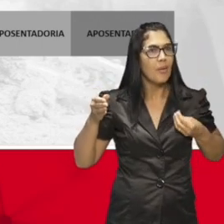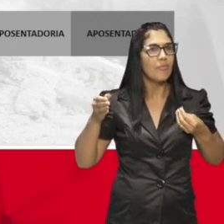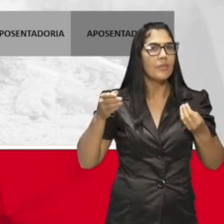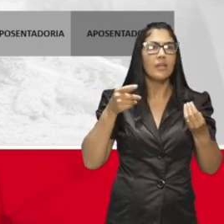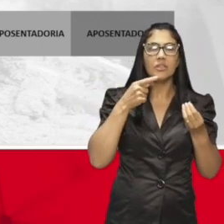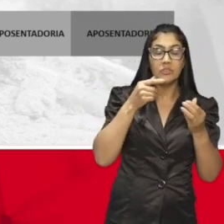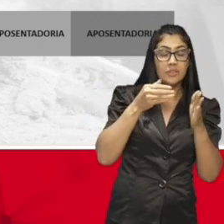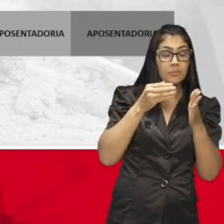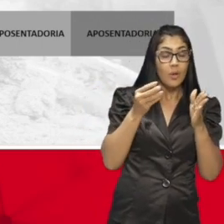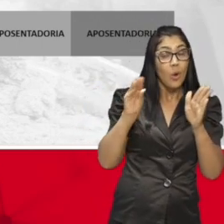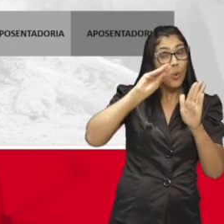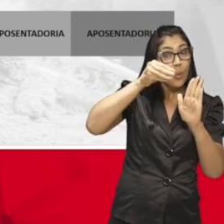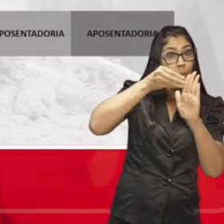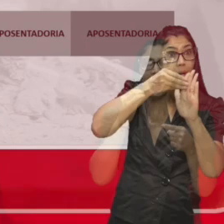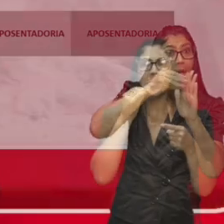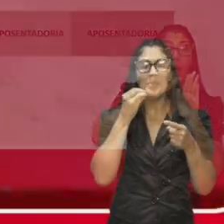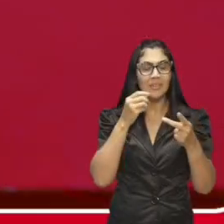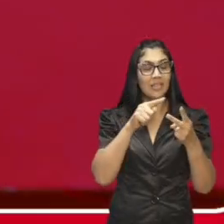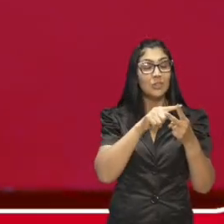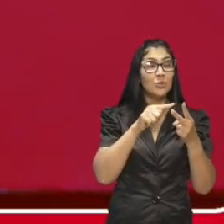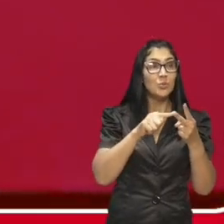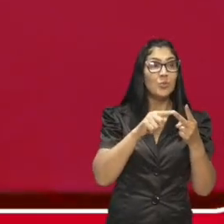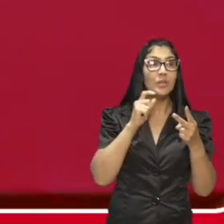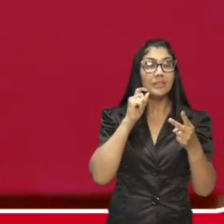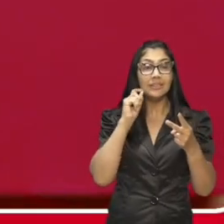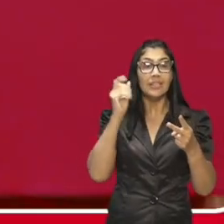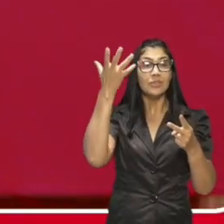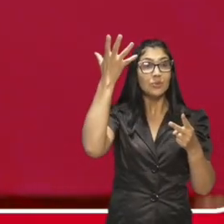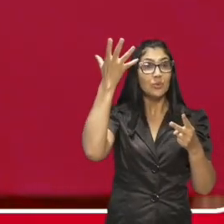coberturas que em momentos de vida ele precisa mais ou menos.